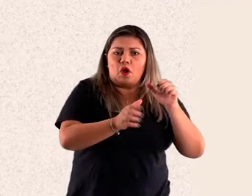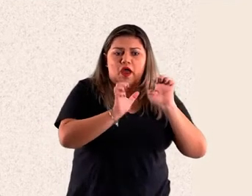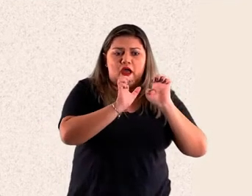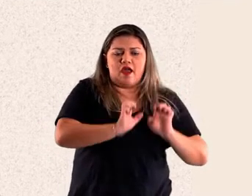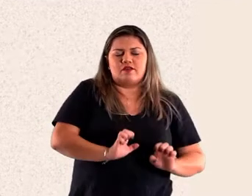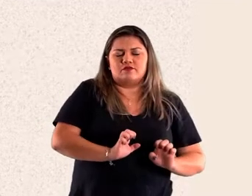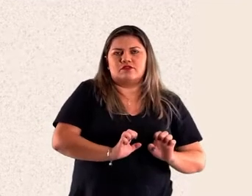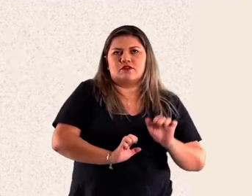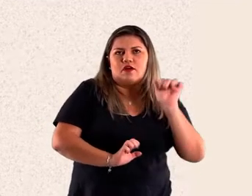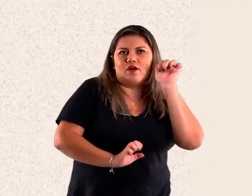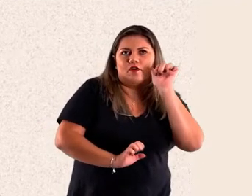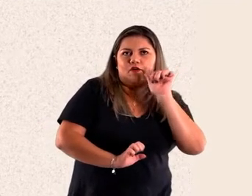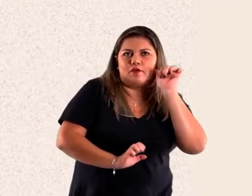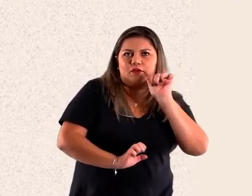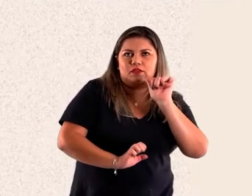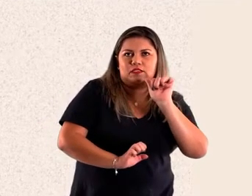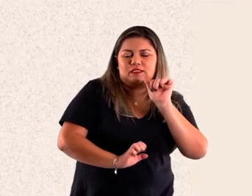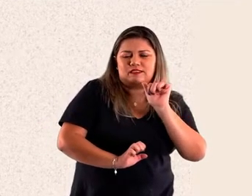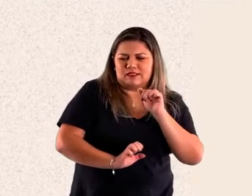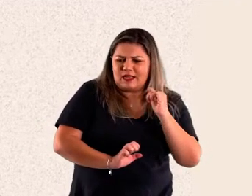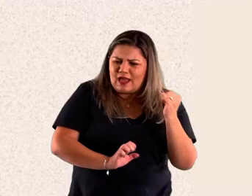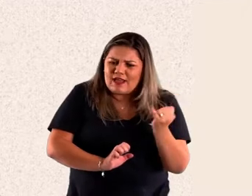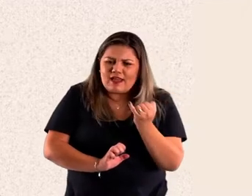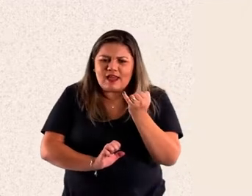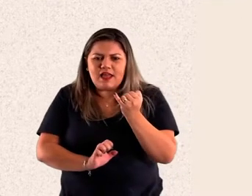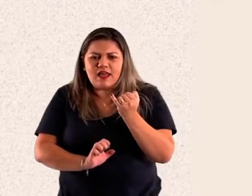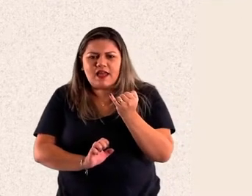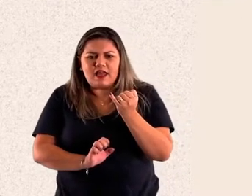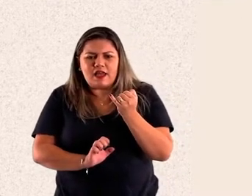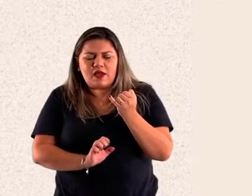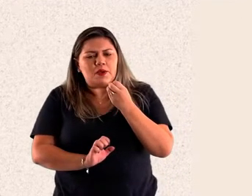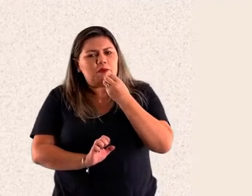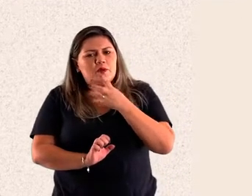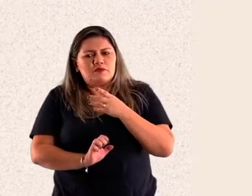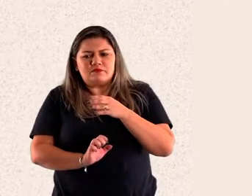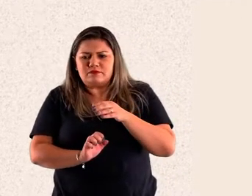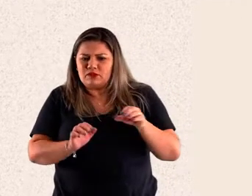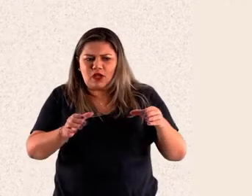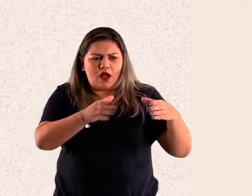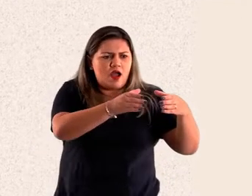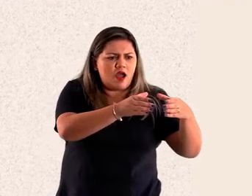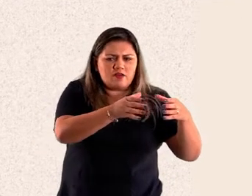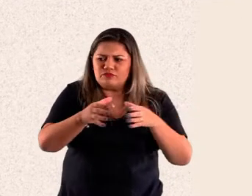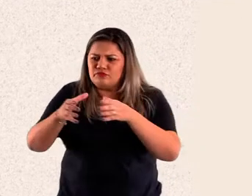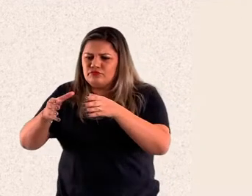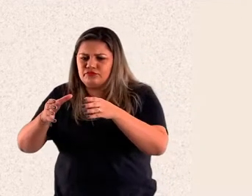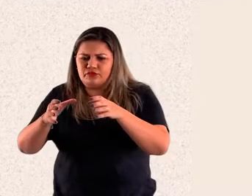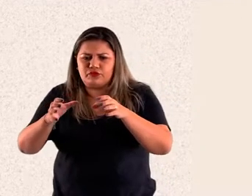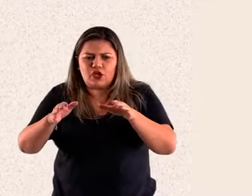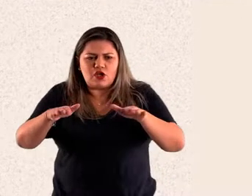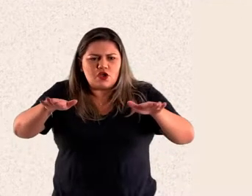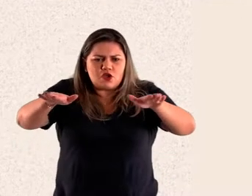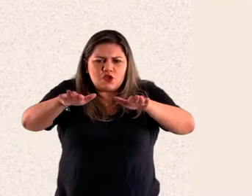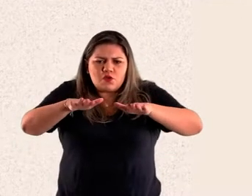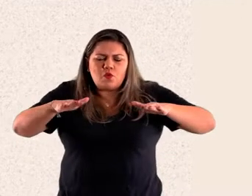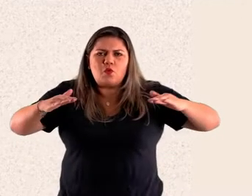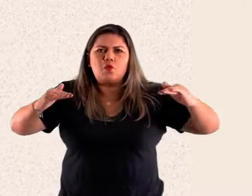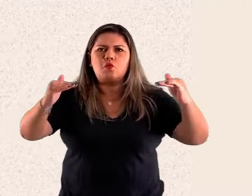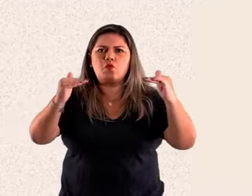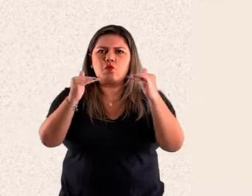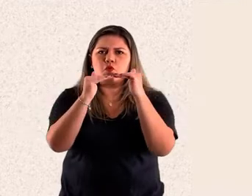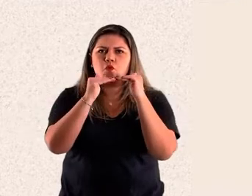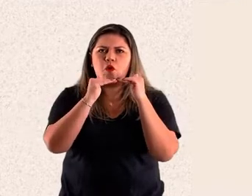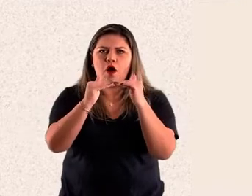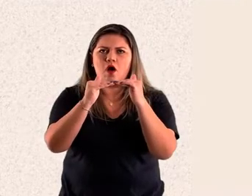é muito interessante porque ela não disse que uma deve se sobrepor à outra mas ela trata Nesse artigo